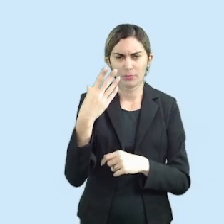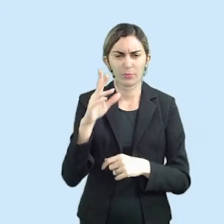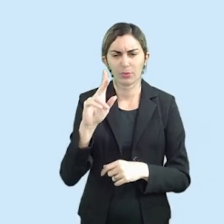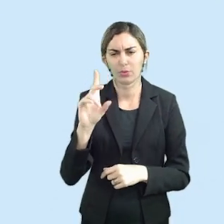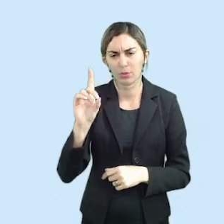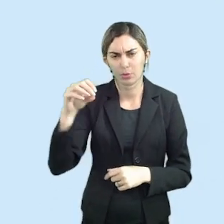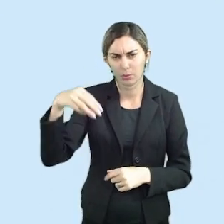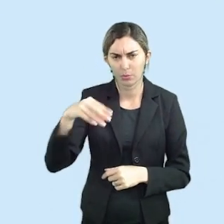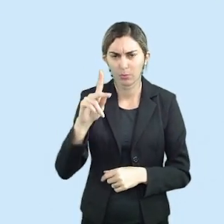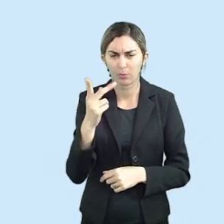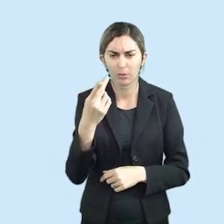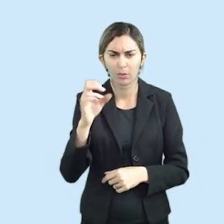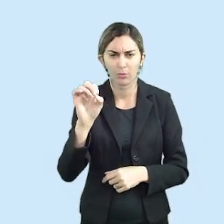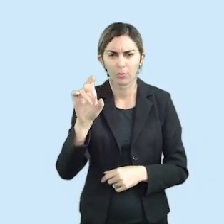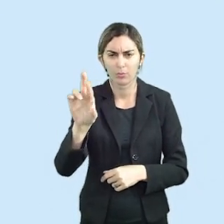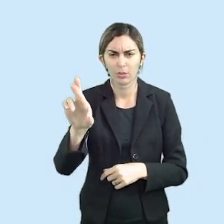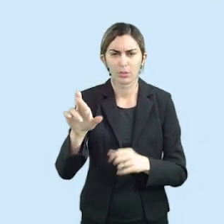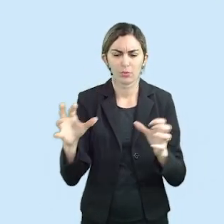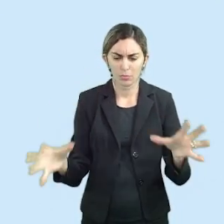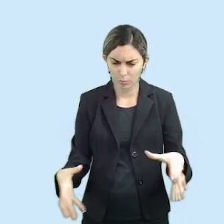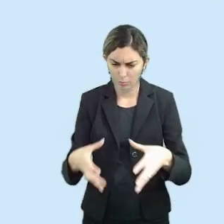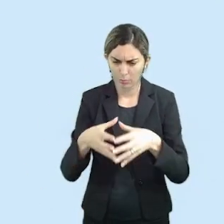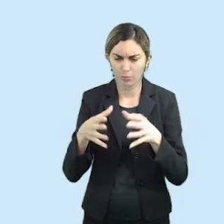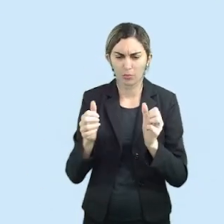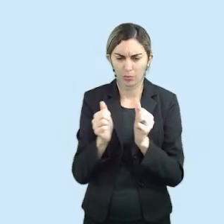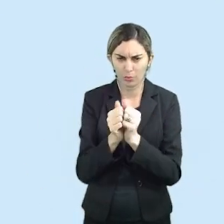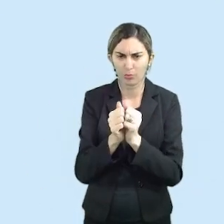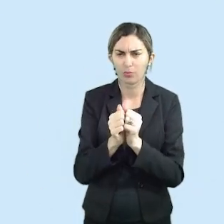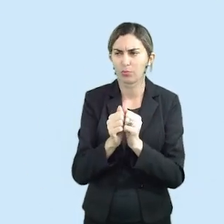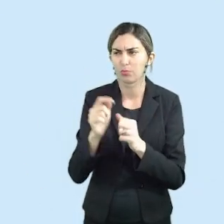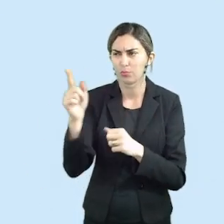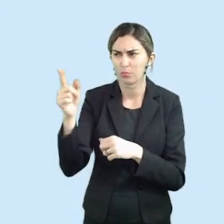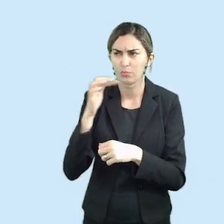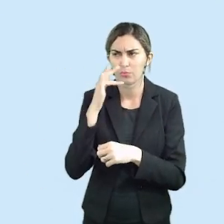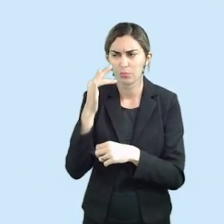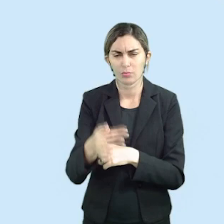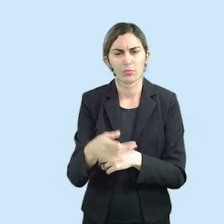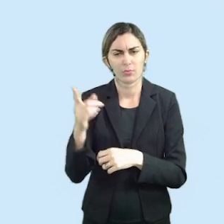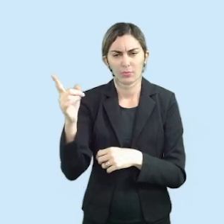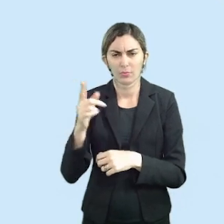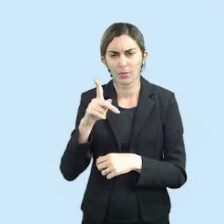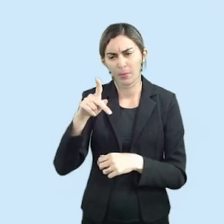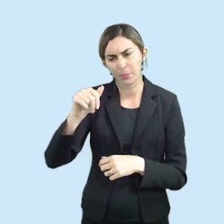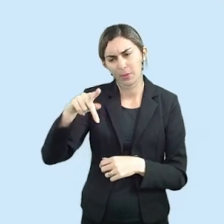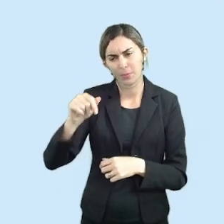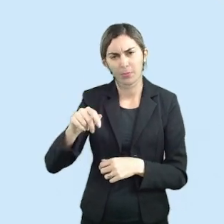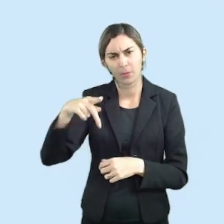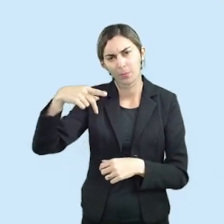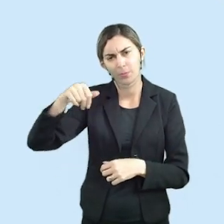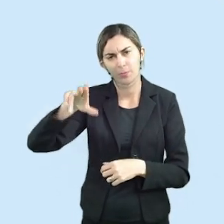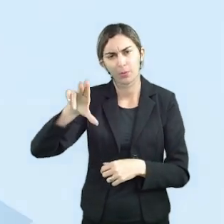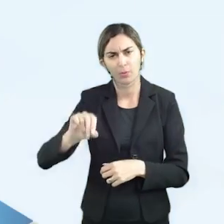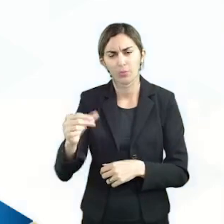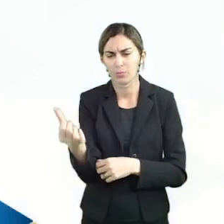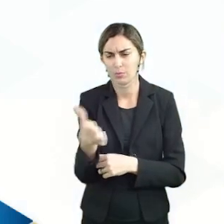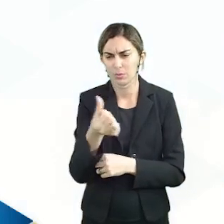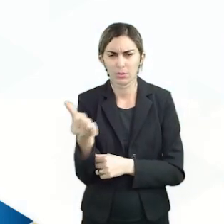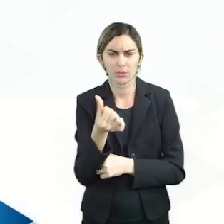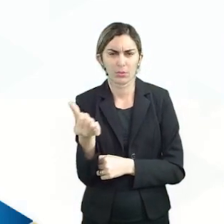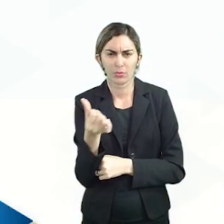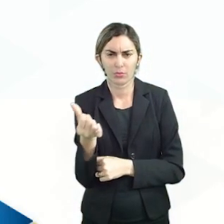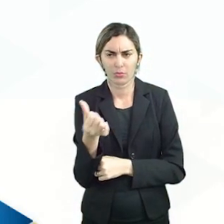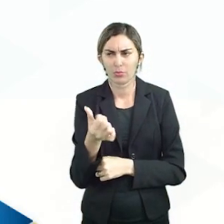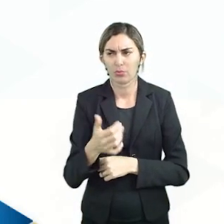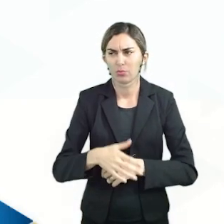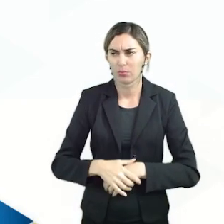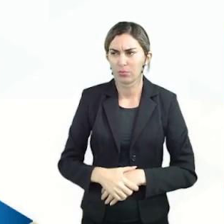Dom Helder junto a este Monsenhor, que futuramente será o Papa Paulo VI. Vejam